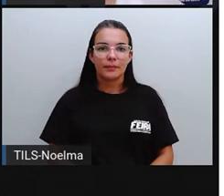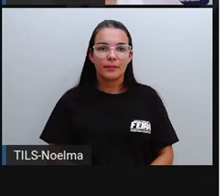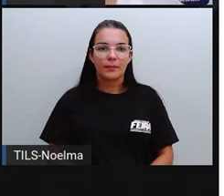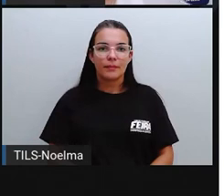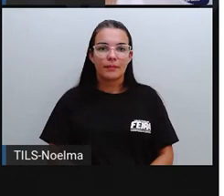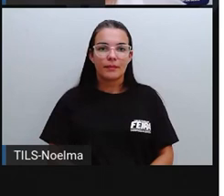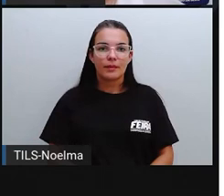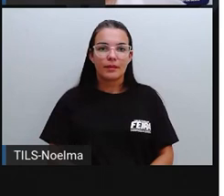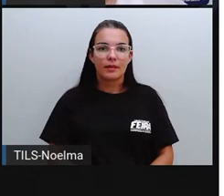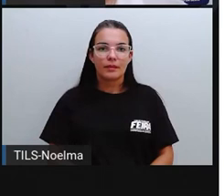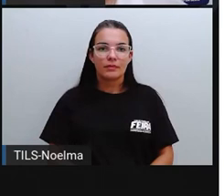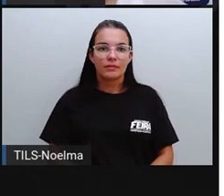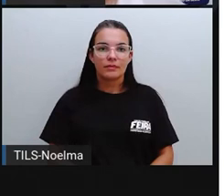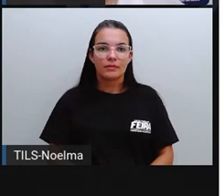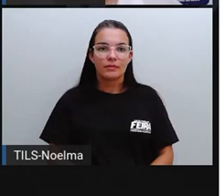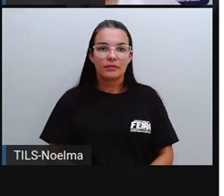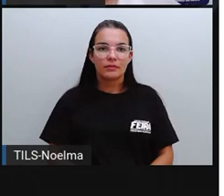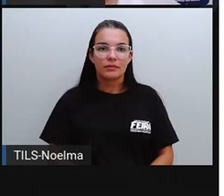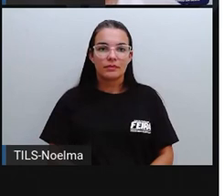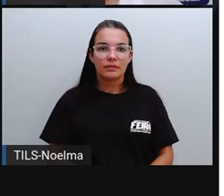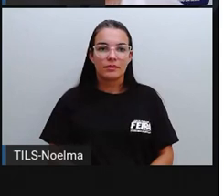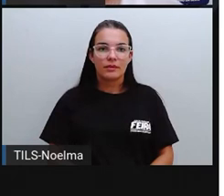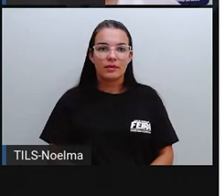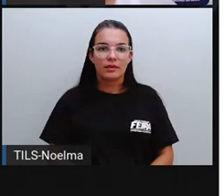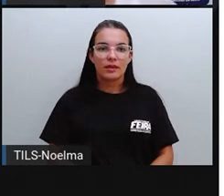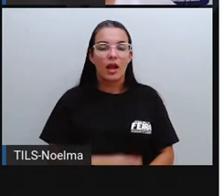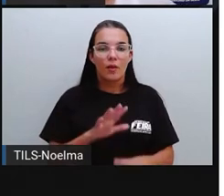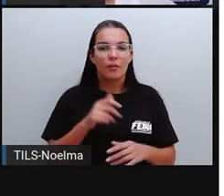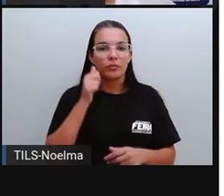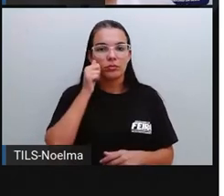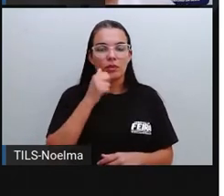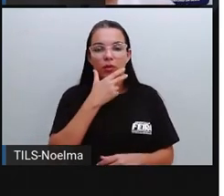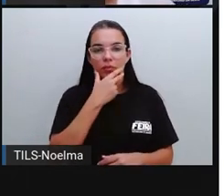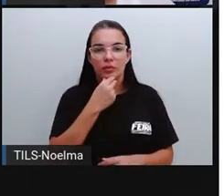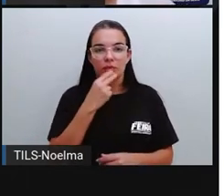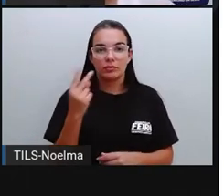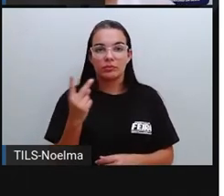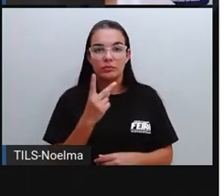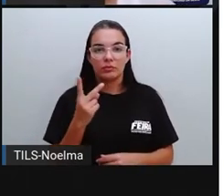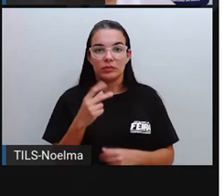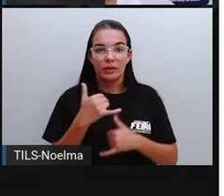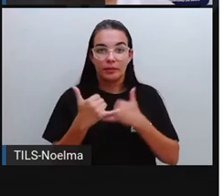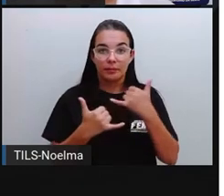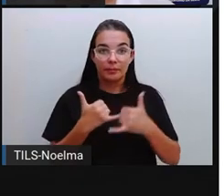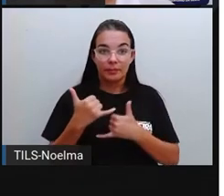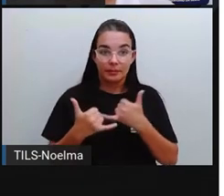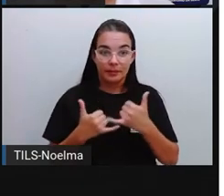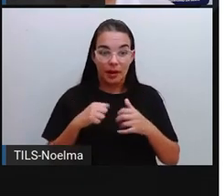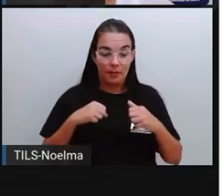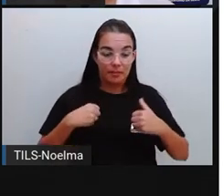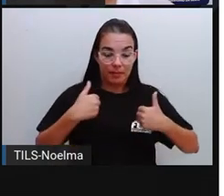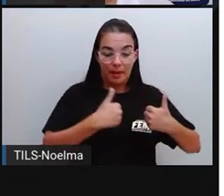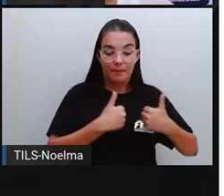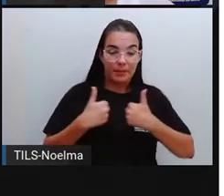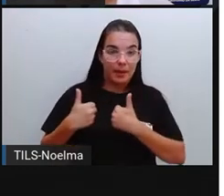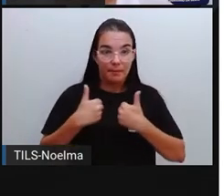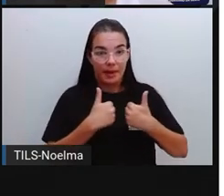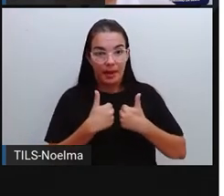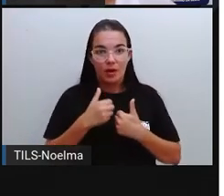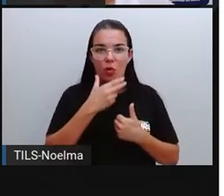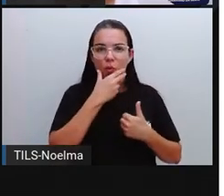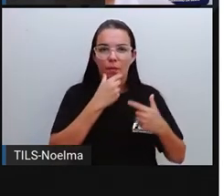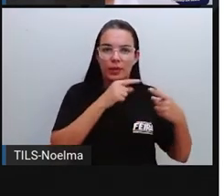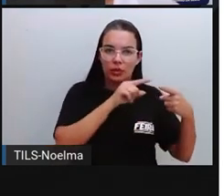E Murilo e Luana estão brincando com o jogo da batalha. Em uma rodada, Murilo tirou as